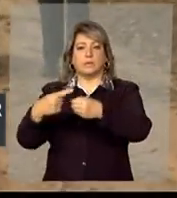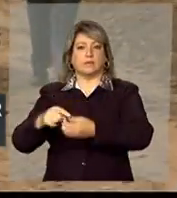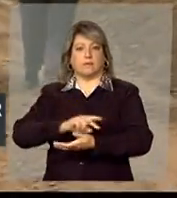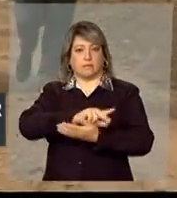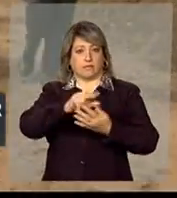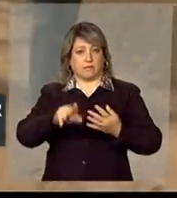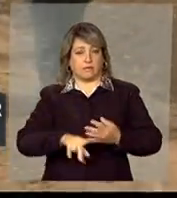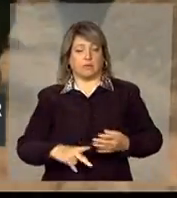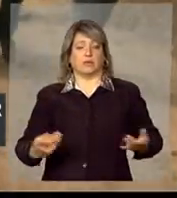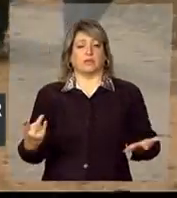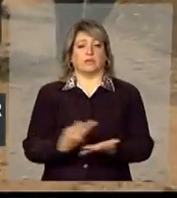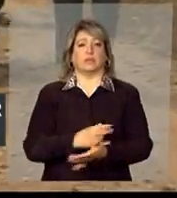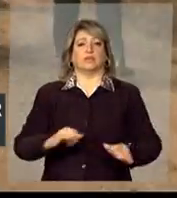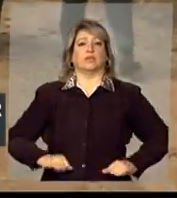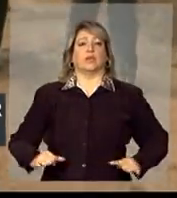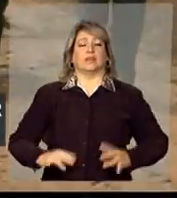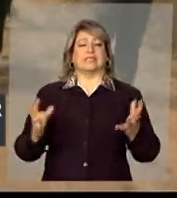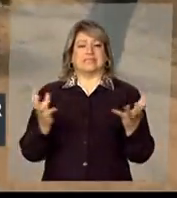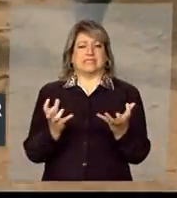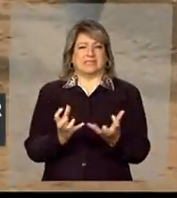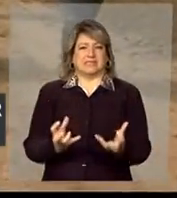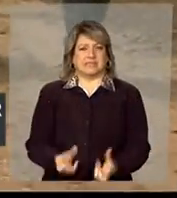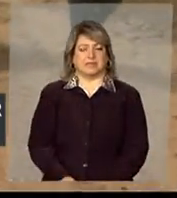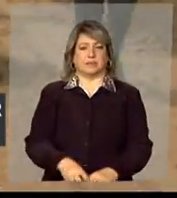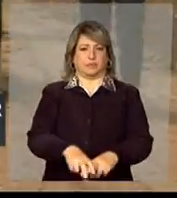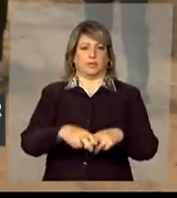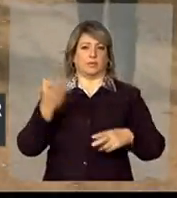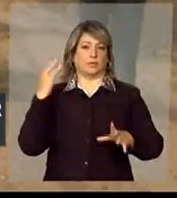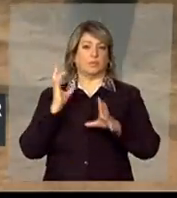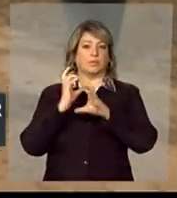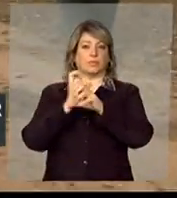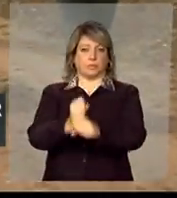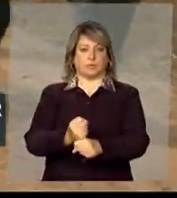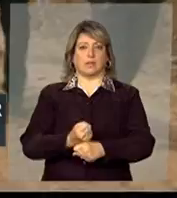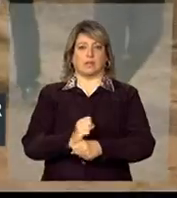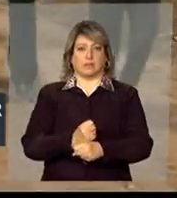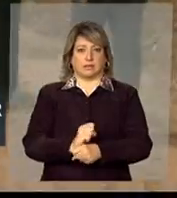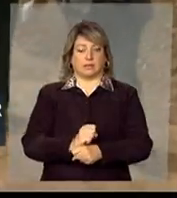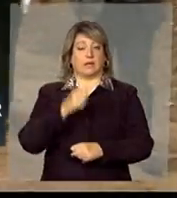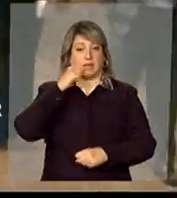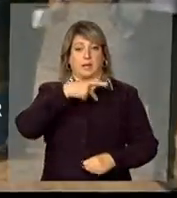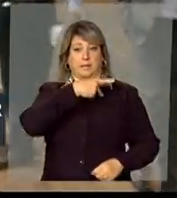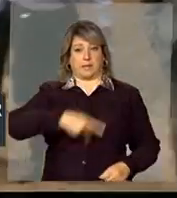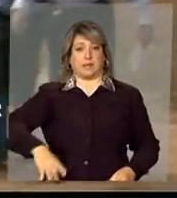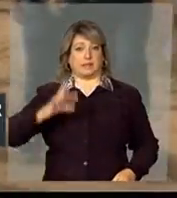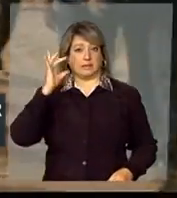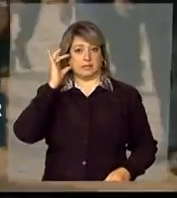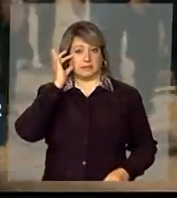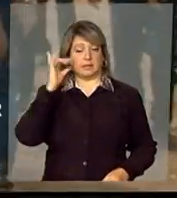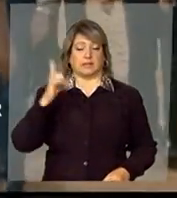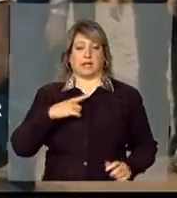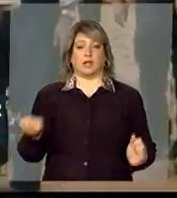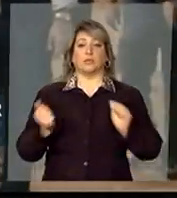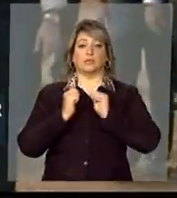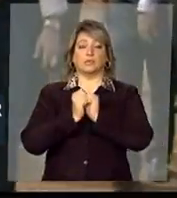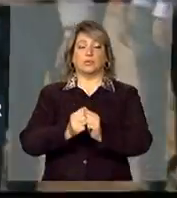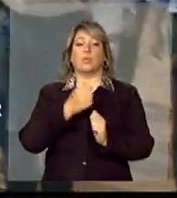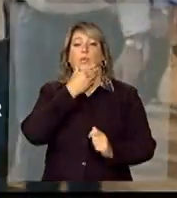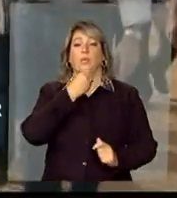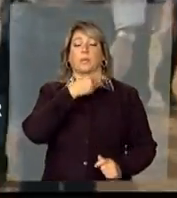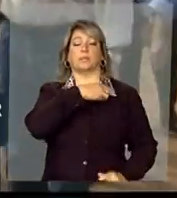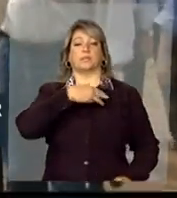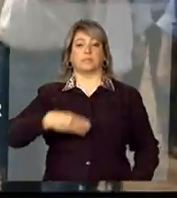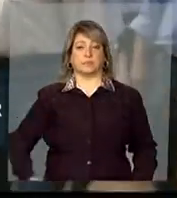maior seca registrada no Piauí nas últimas décadas. A presidenta Dilma Rousseff está acompanhada do ministro